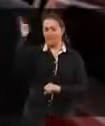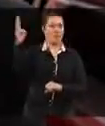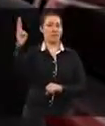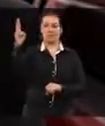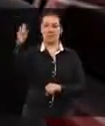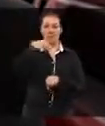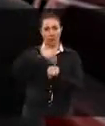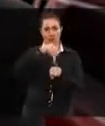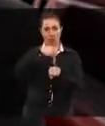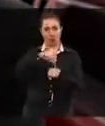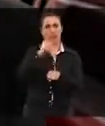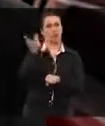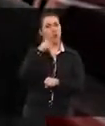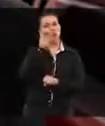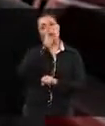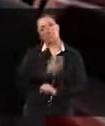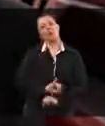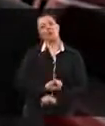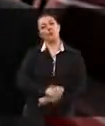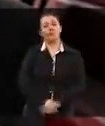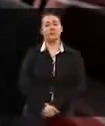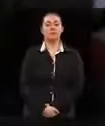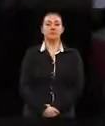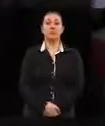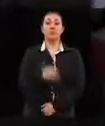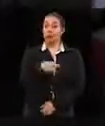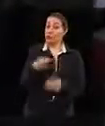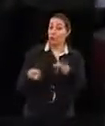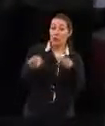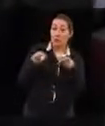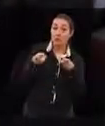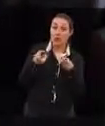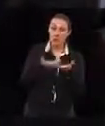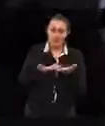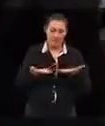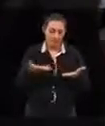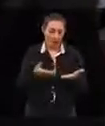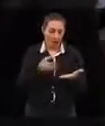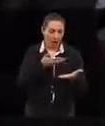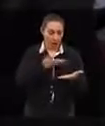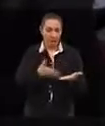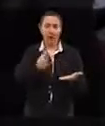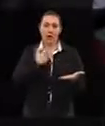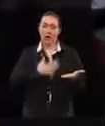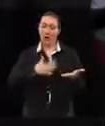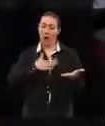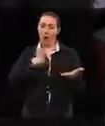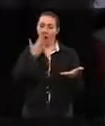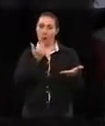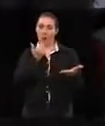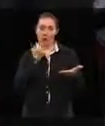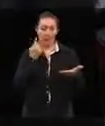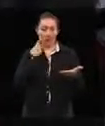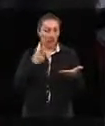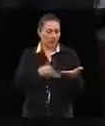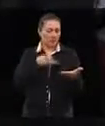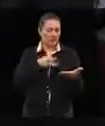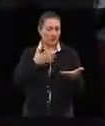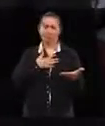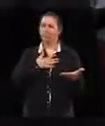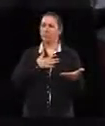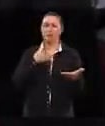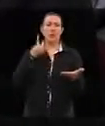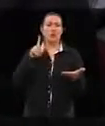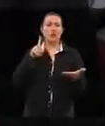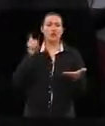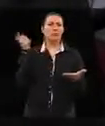essa é uma das principais dicas de emagrecimento que eu dou, Gisele. E você vai ver que você vai começar a comer devagar. Quando você for perceber,